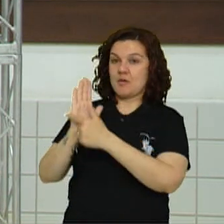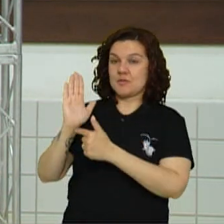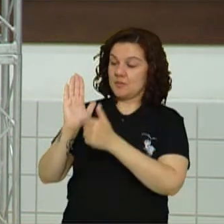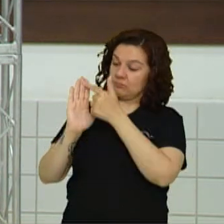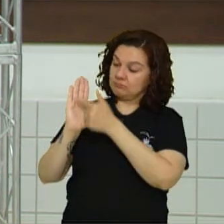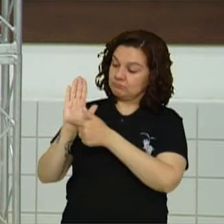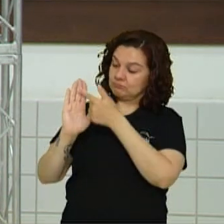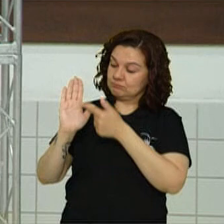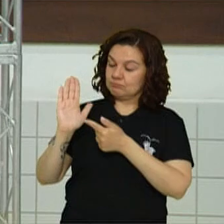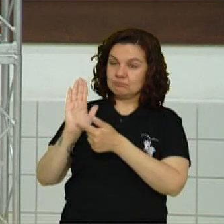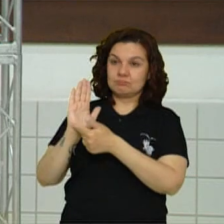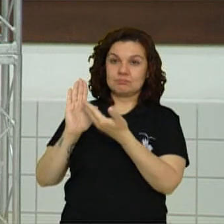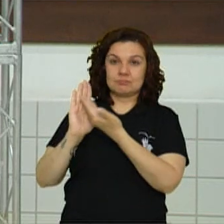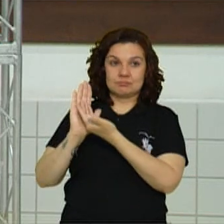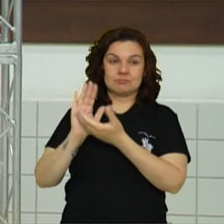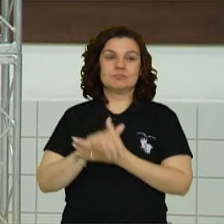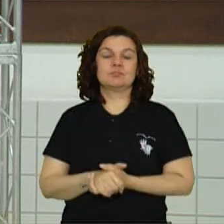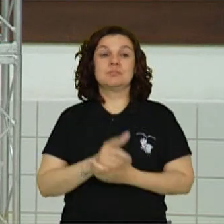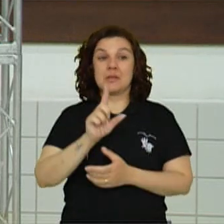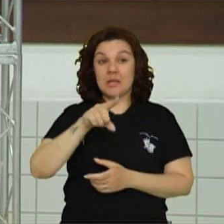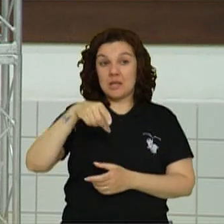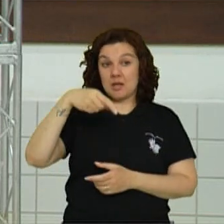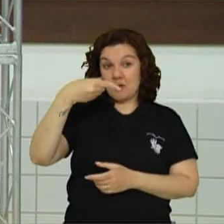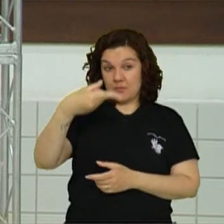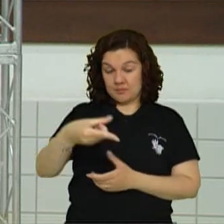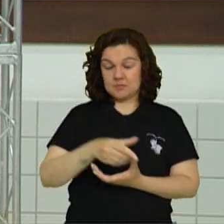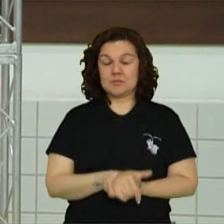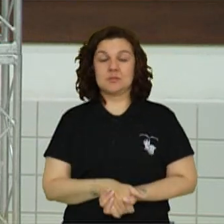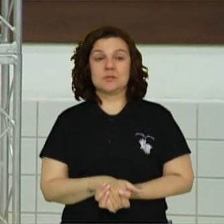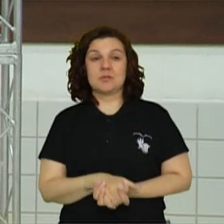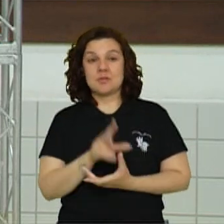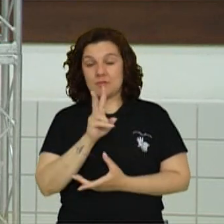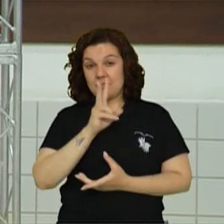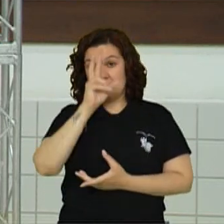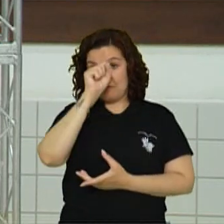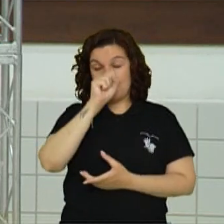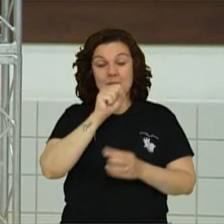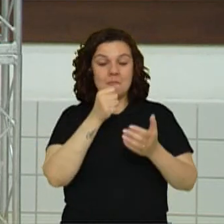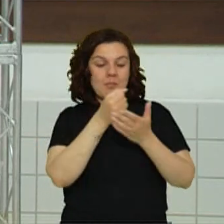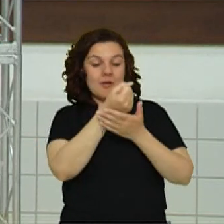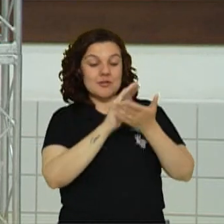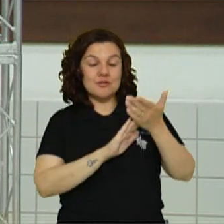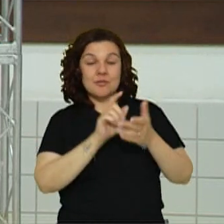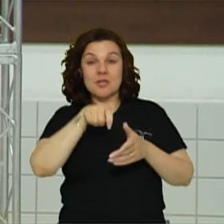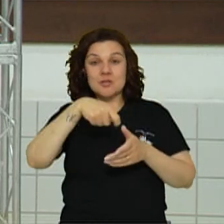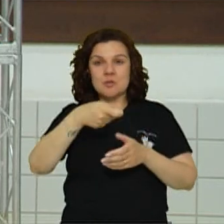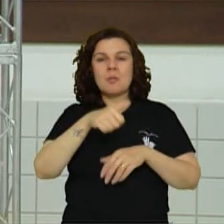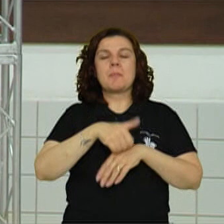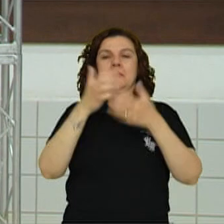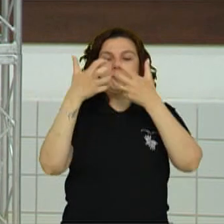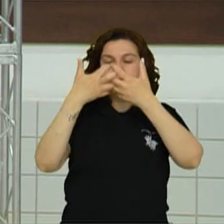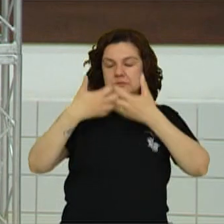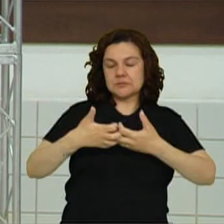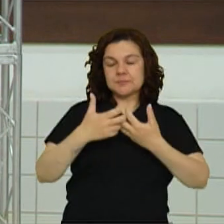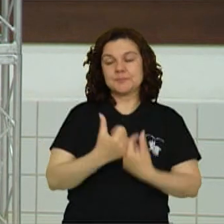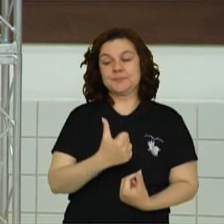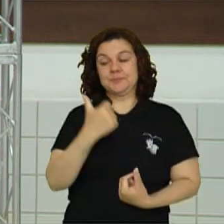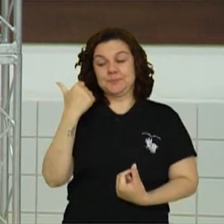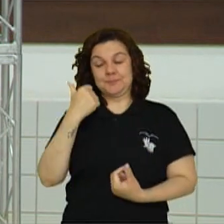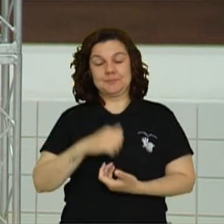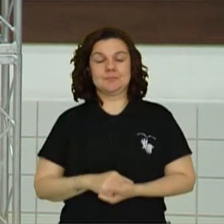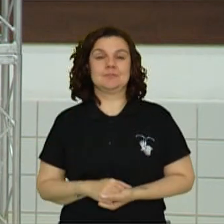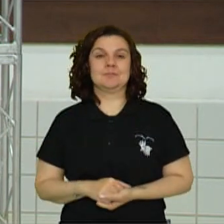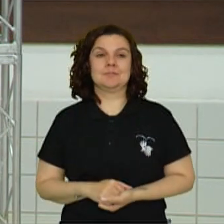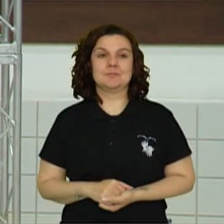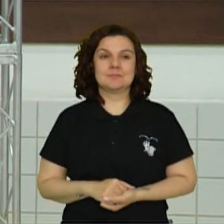dentro. E na próxima aula, nós resolveremos exercícios um pouco mais elaborados